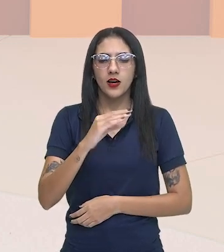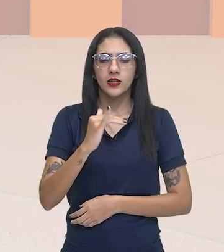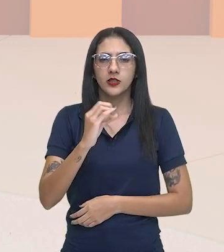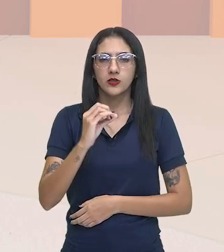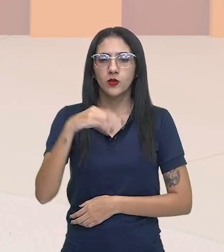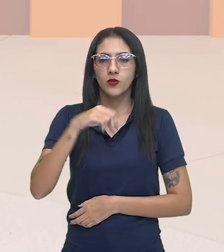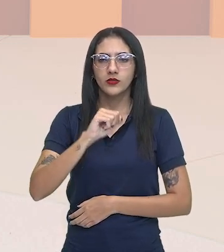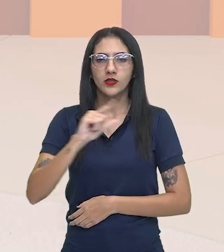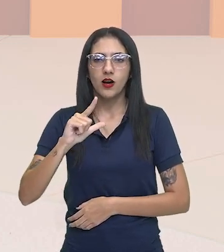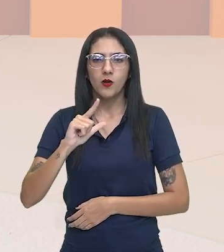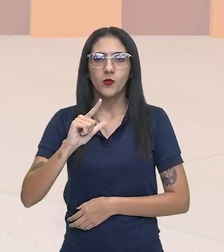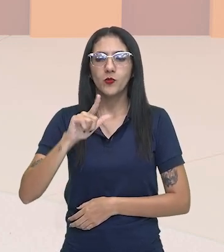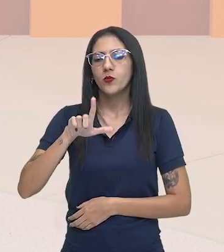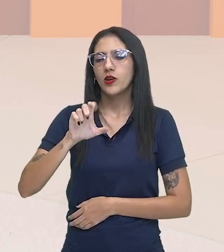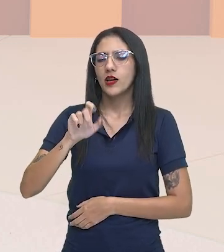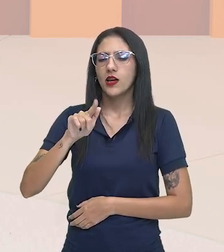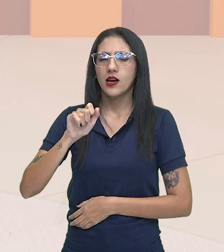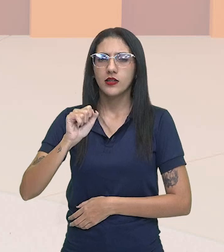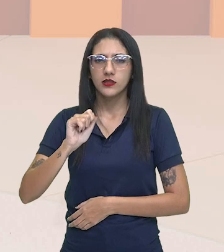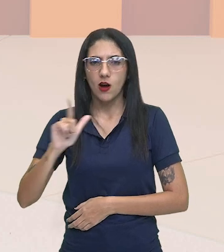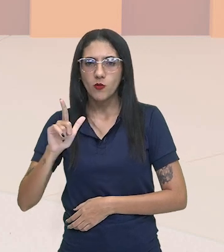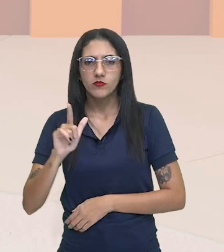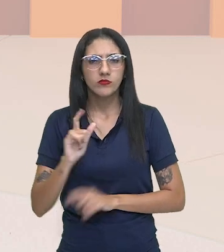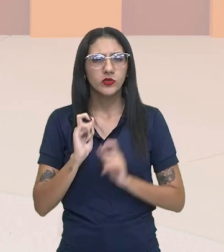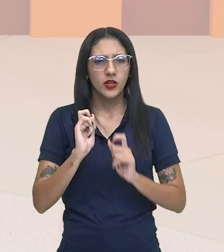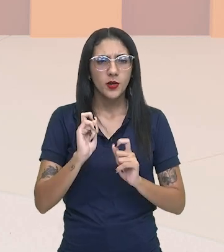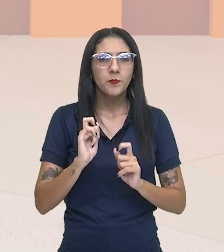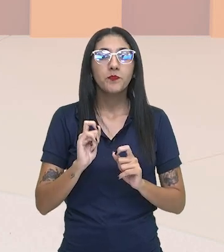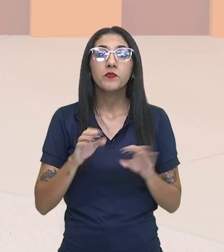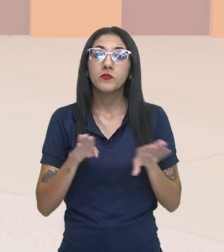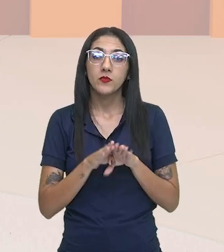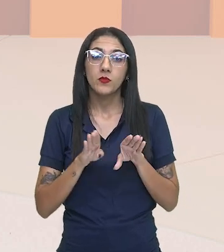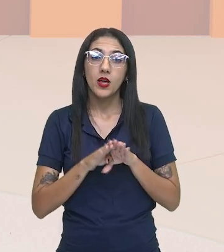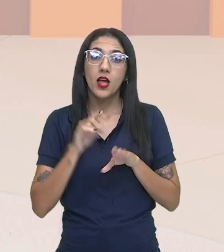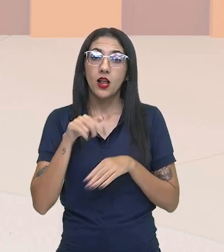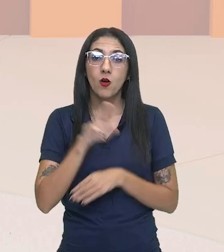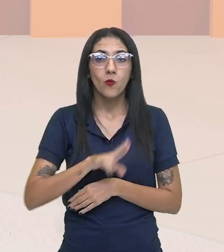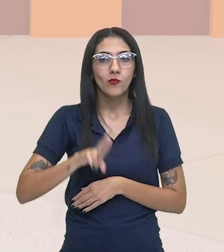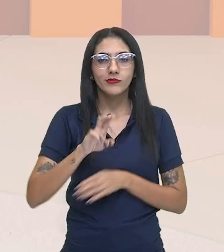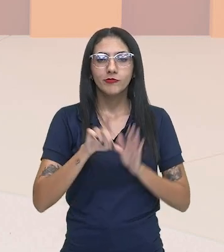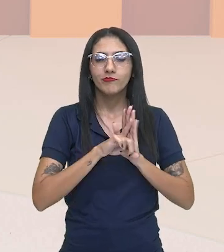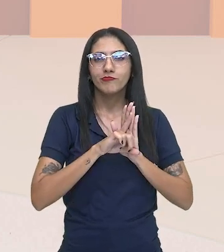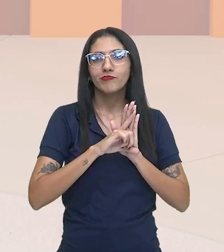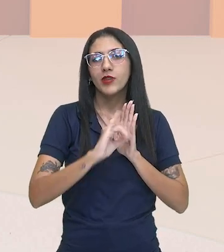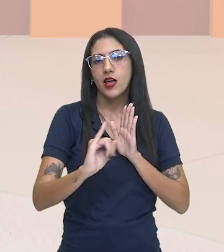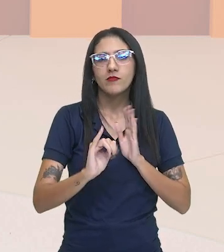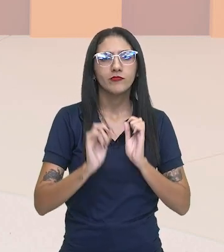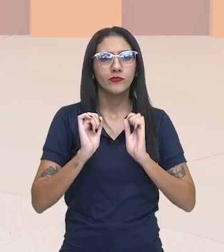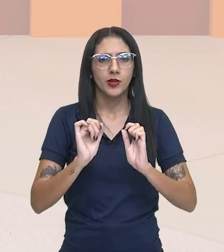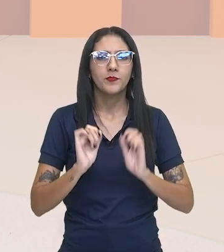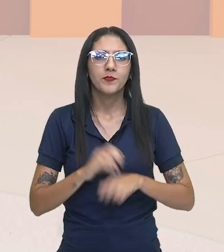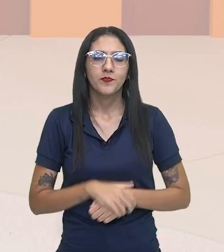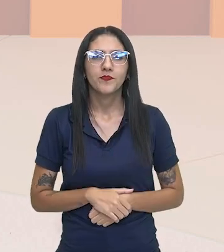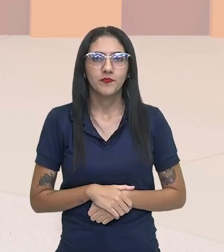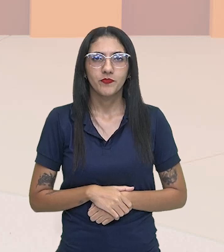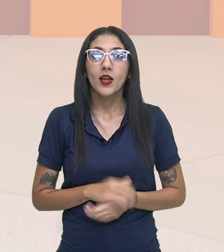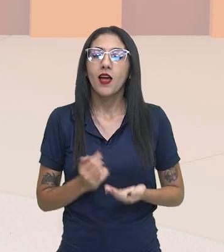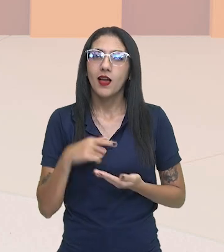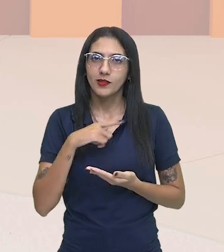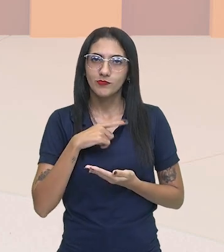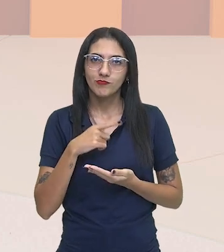a racional legal. A dominação se dá por intermédio das leis, ou seja,